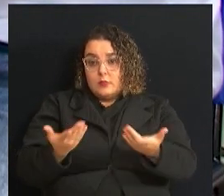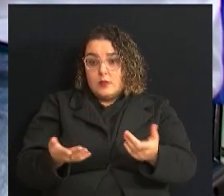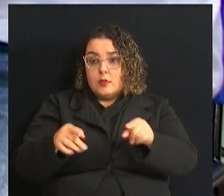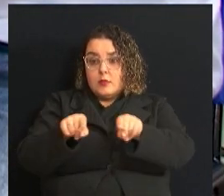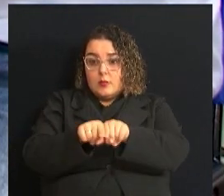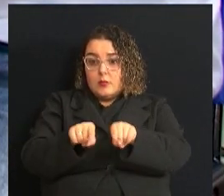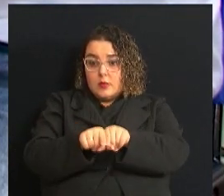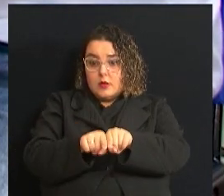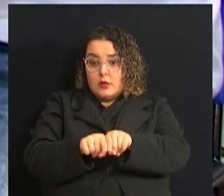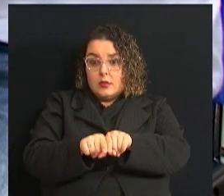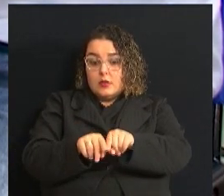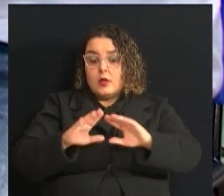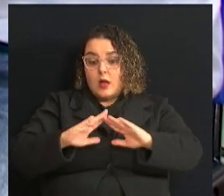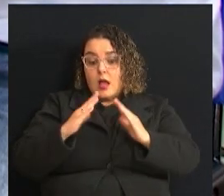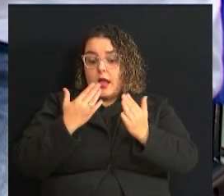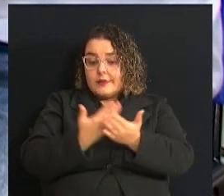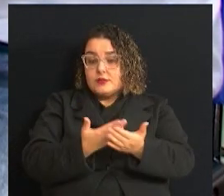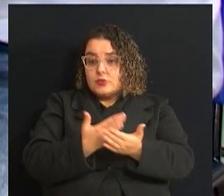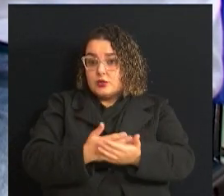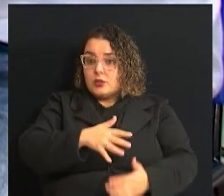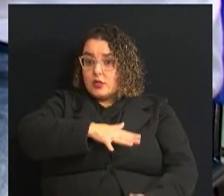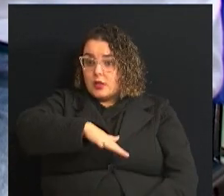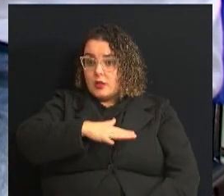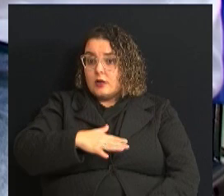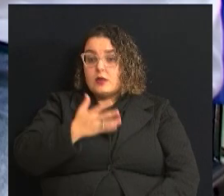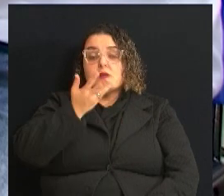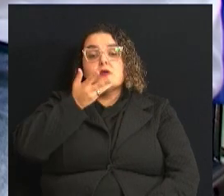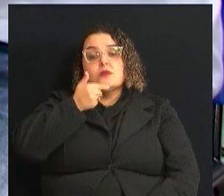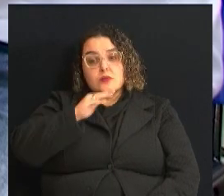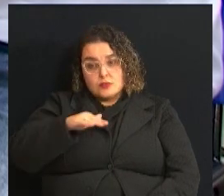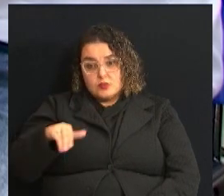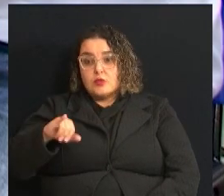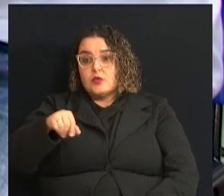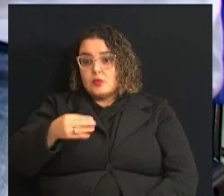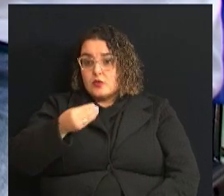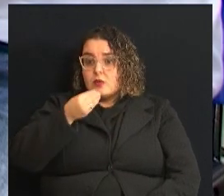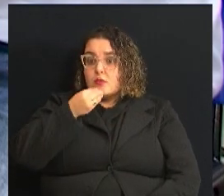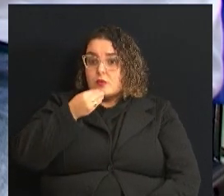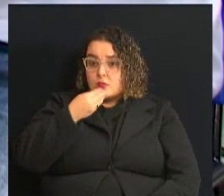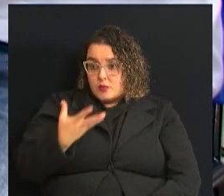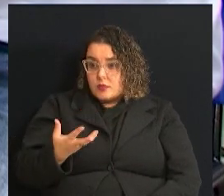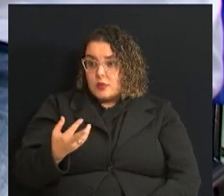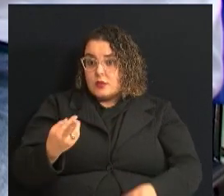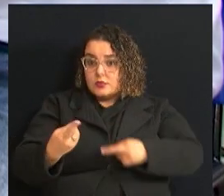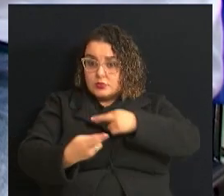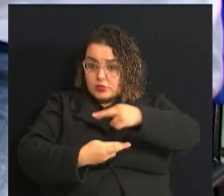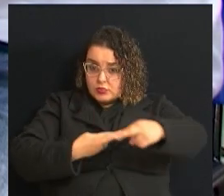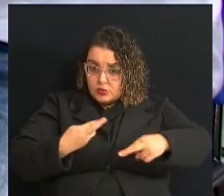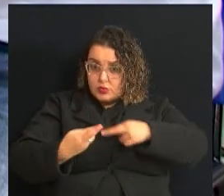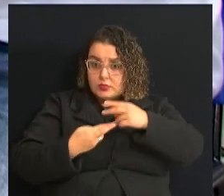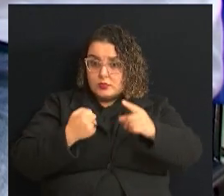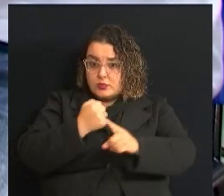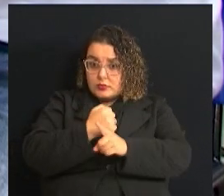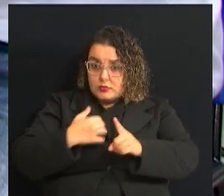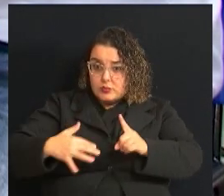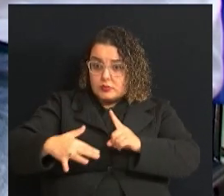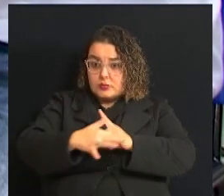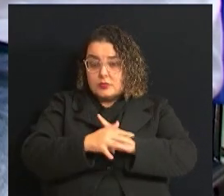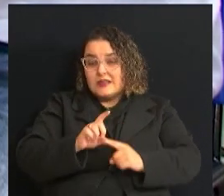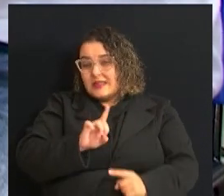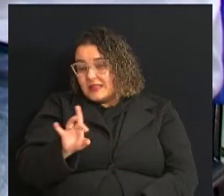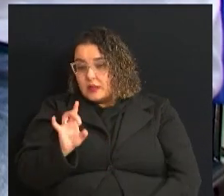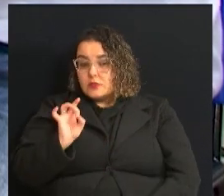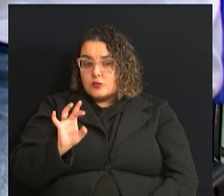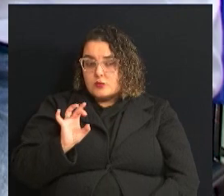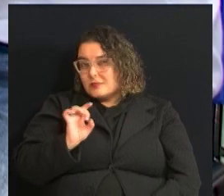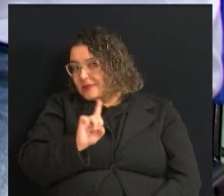a escola enquanto um espaço em que as crianças vão ter oportunidade de se relacionar, não apenas se